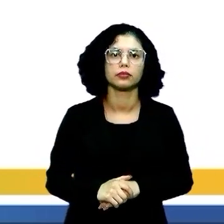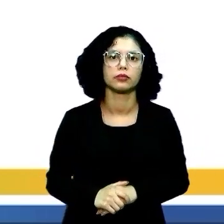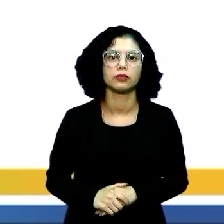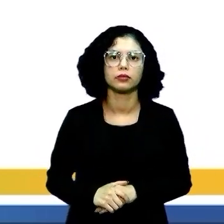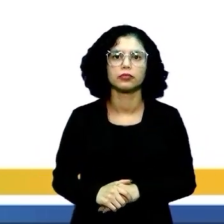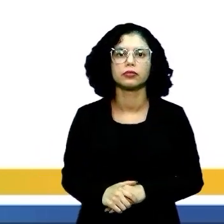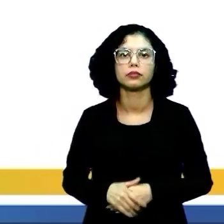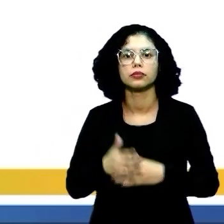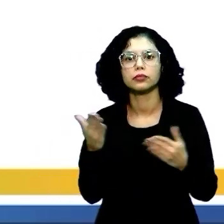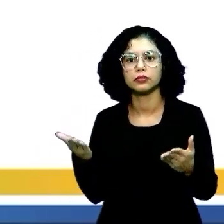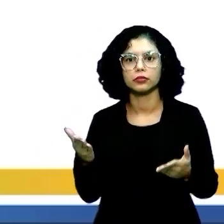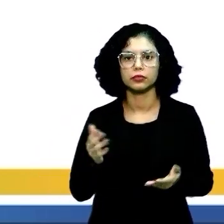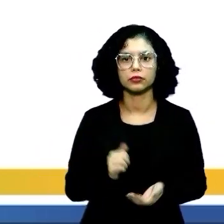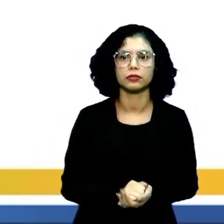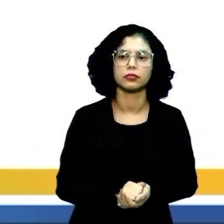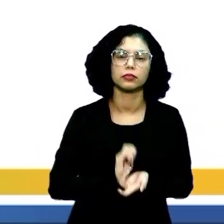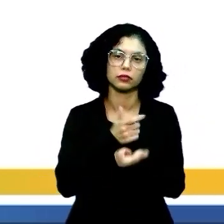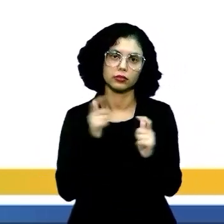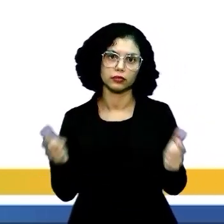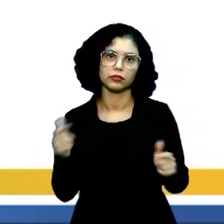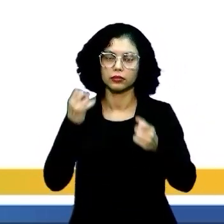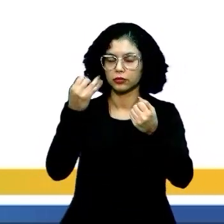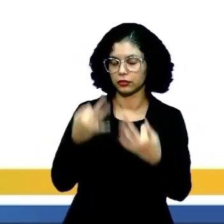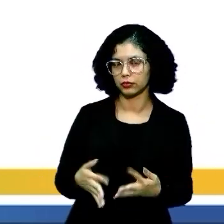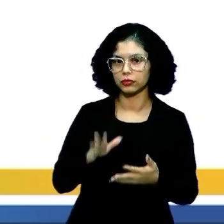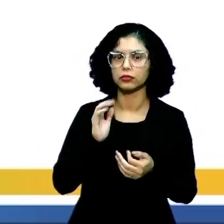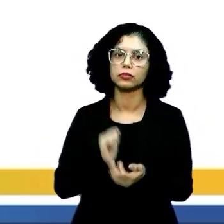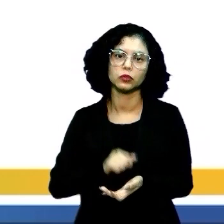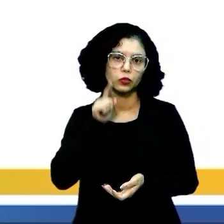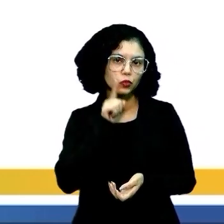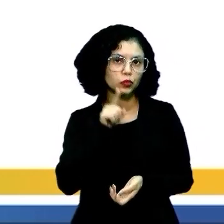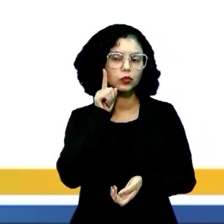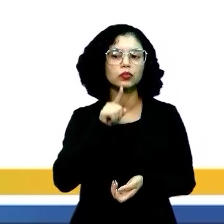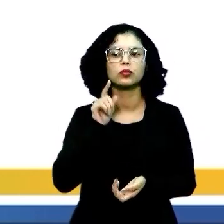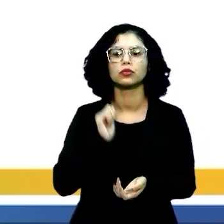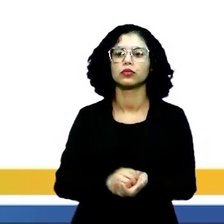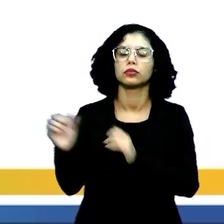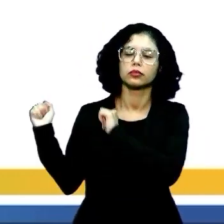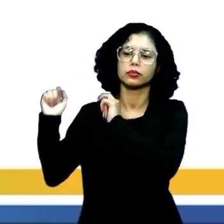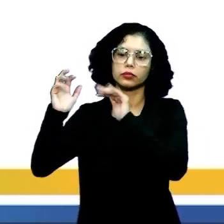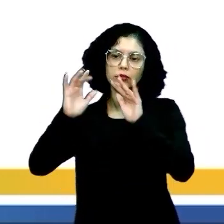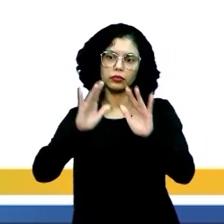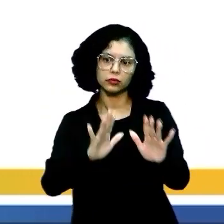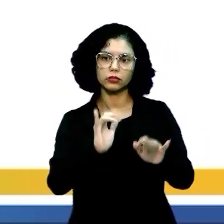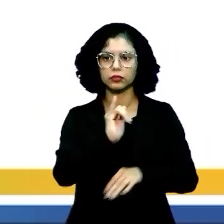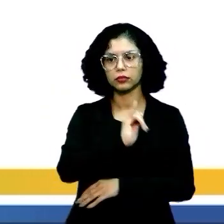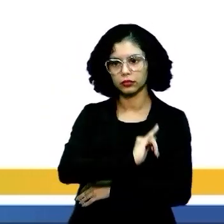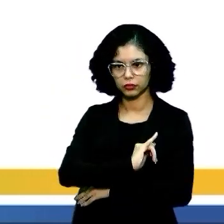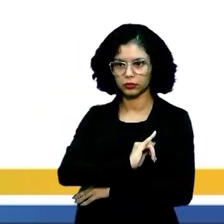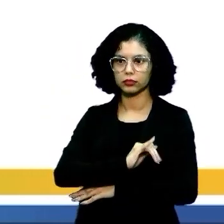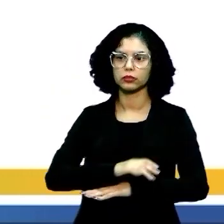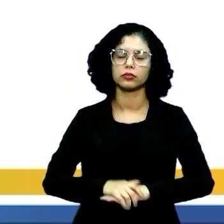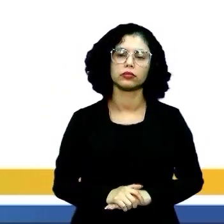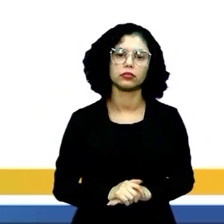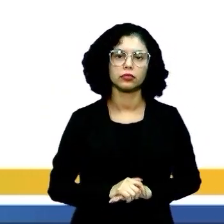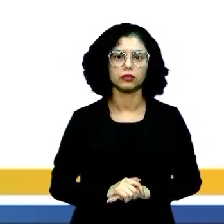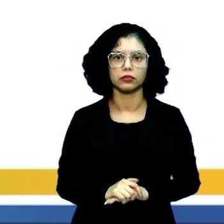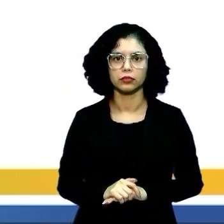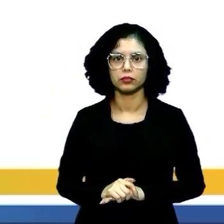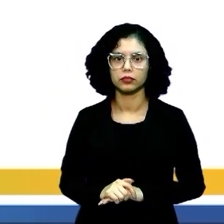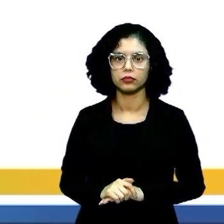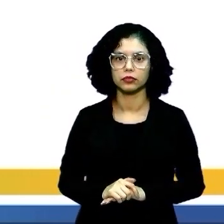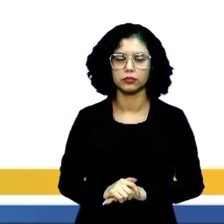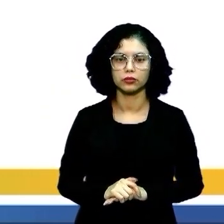Então, essa foi uma das grandes justificativas dos Estados Unidos ao atacar esses países do Oriente